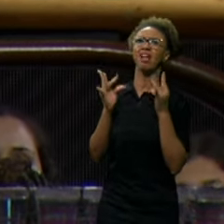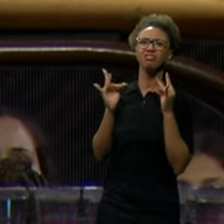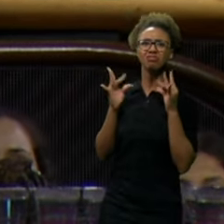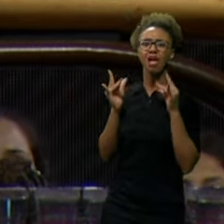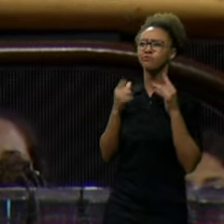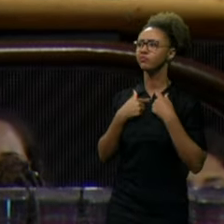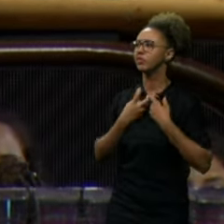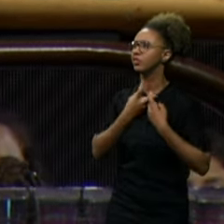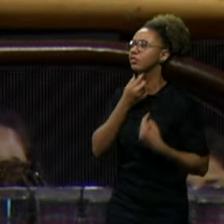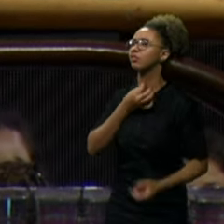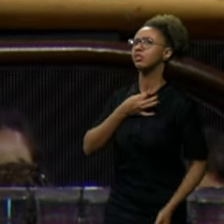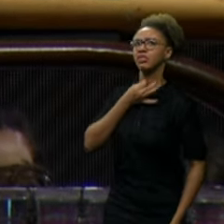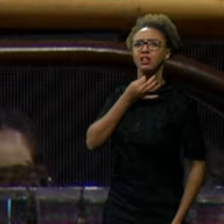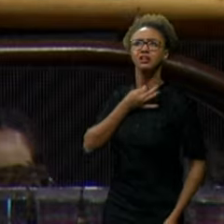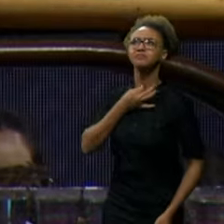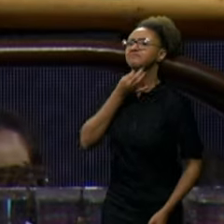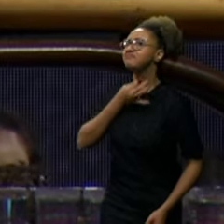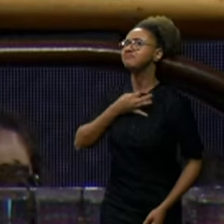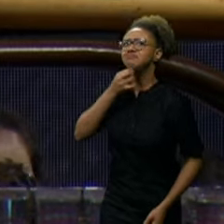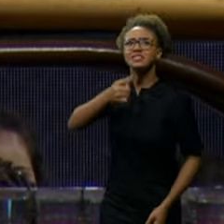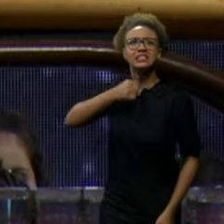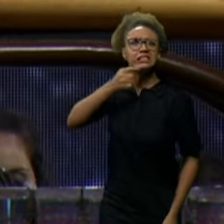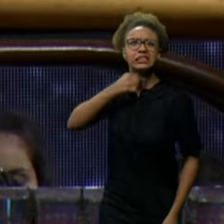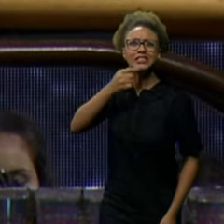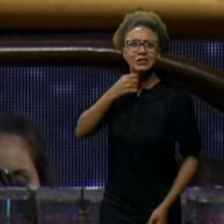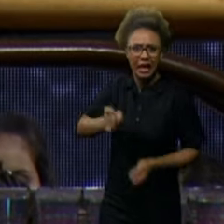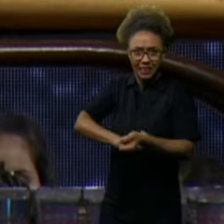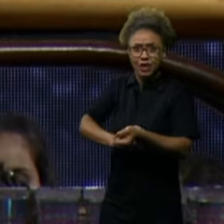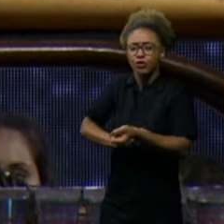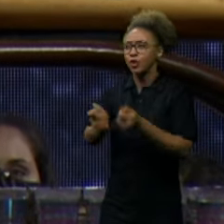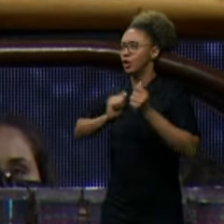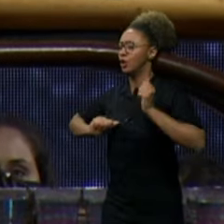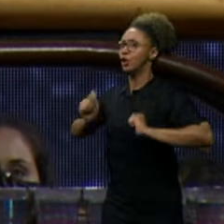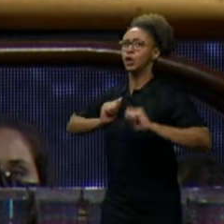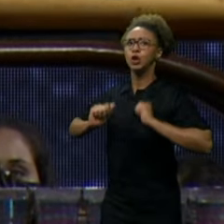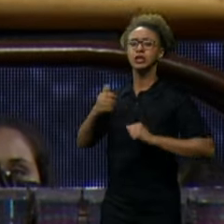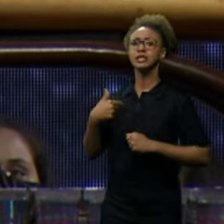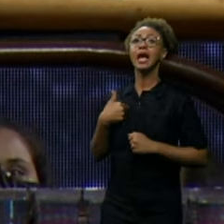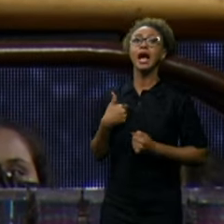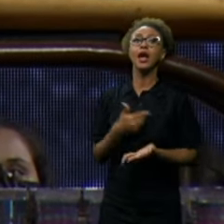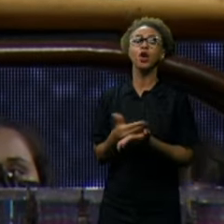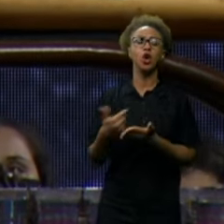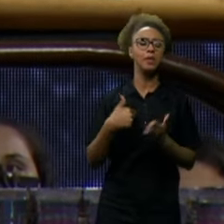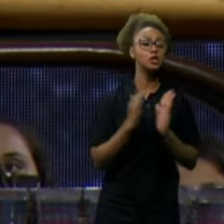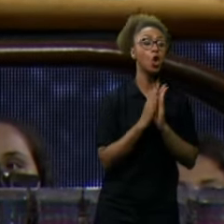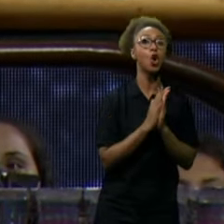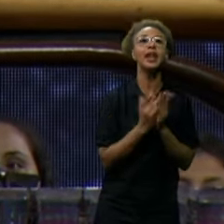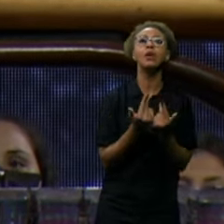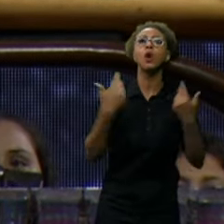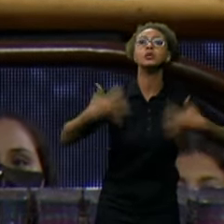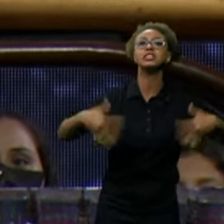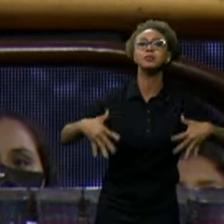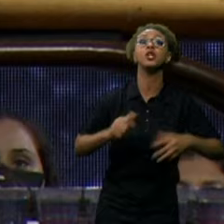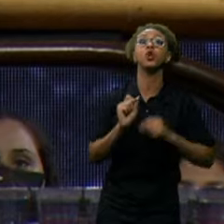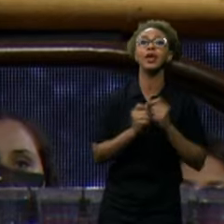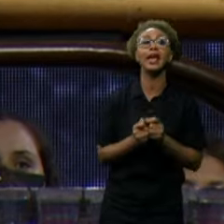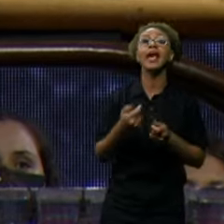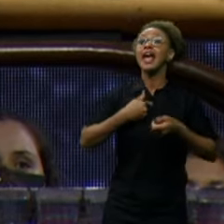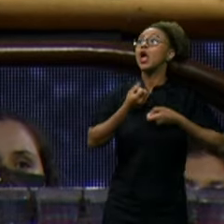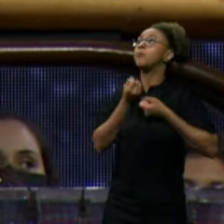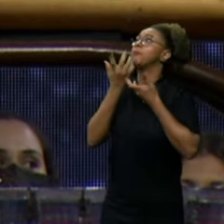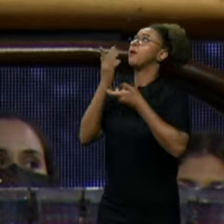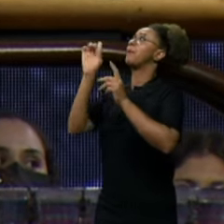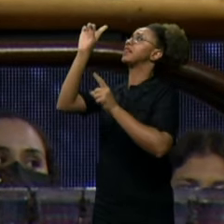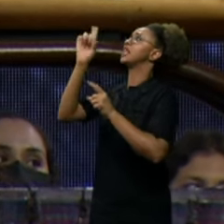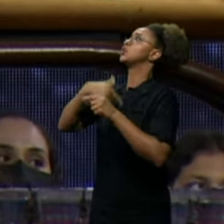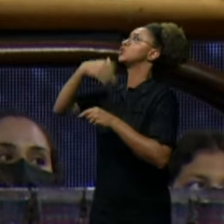não não transita saliva pela boca aí eu começo a fazer oração do desesperado que quando eu esqueço que eu tô